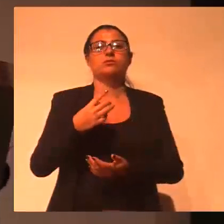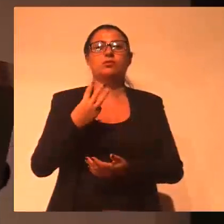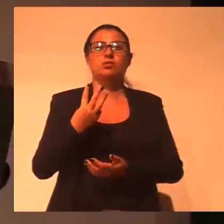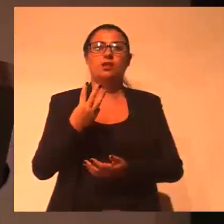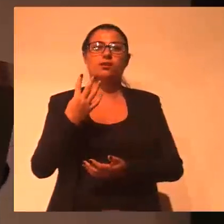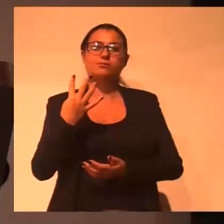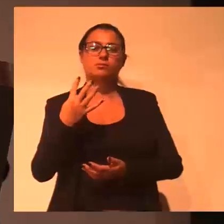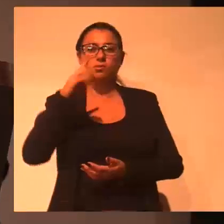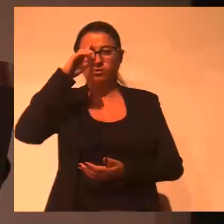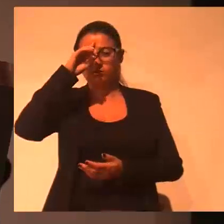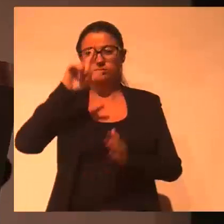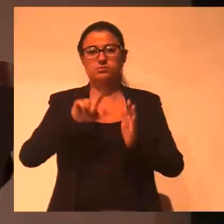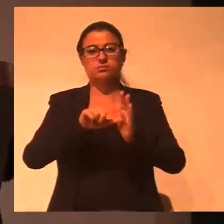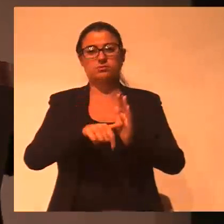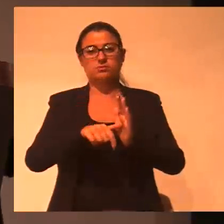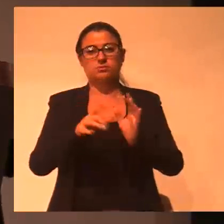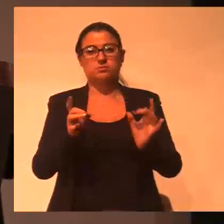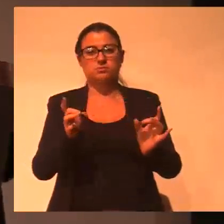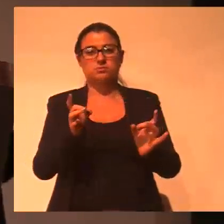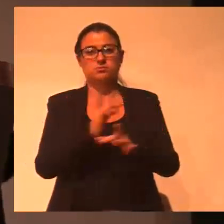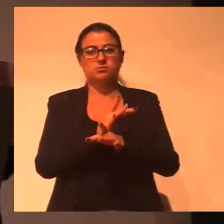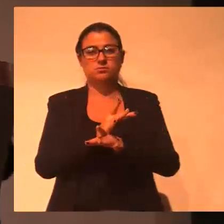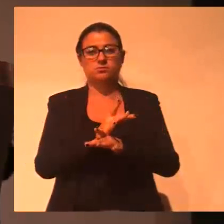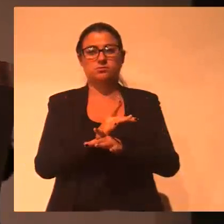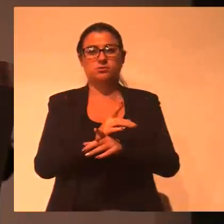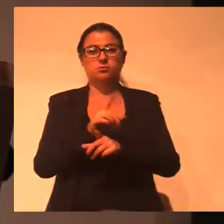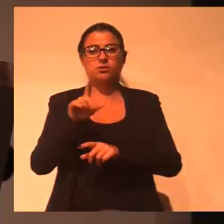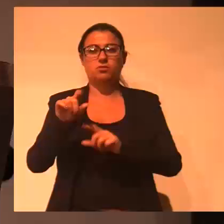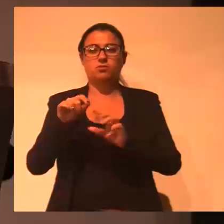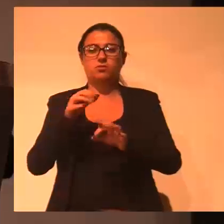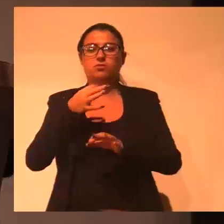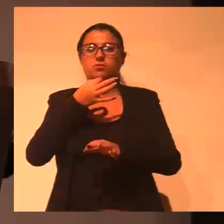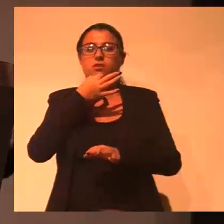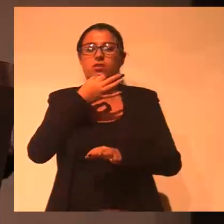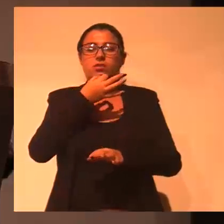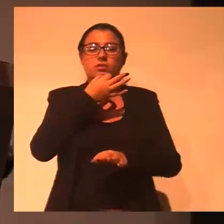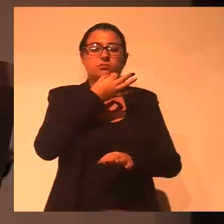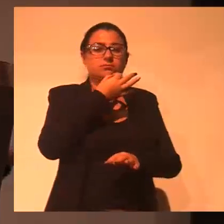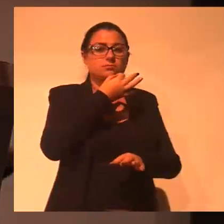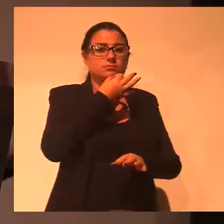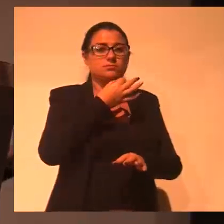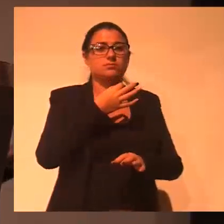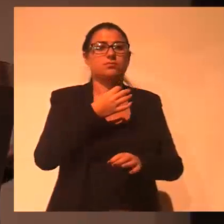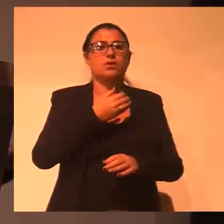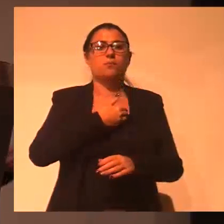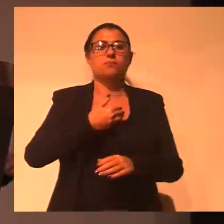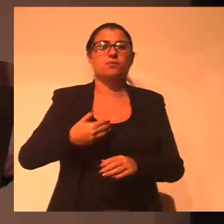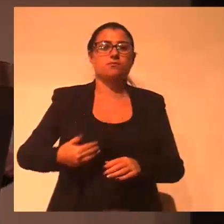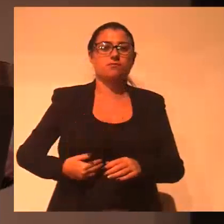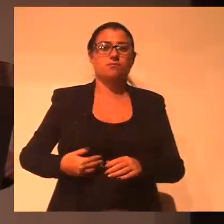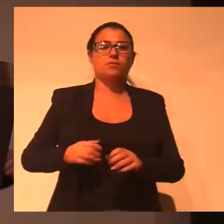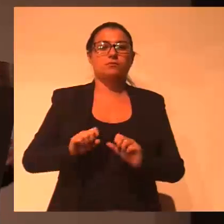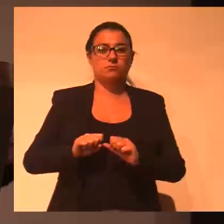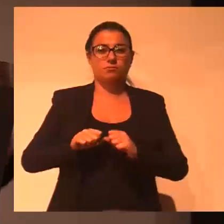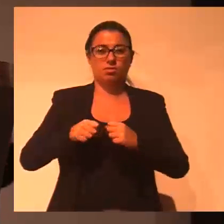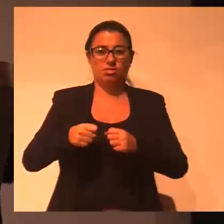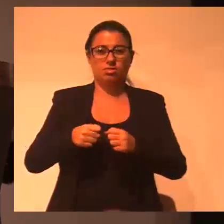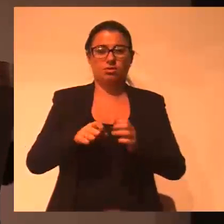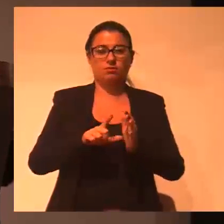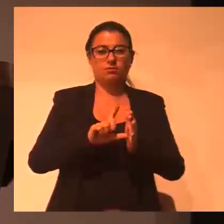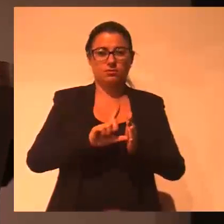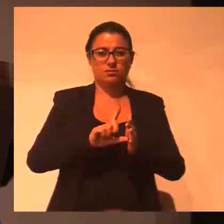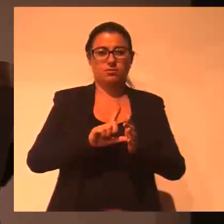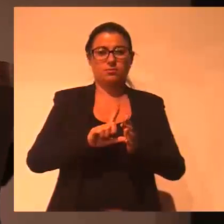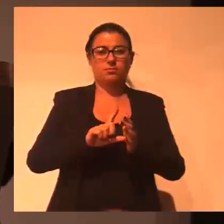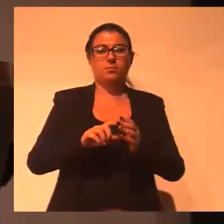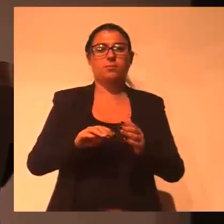depois, para a gente terminar as oitivas. Depois a gente faz um relatório conclusivo, o prefeito vai fazer uma defesa prévia, para depois, sim,